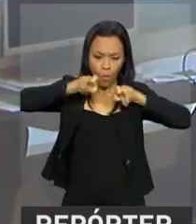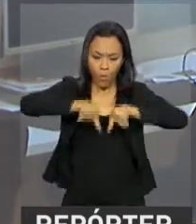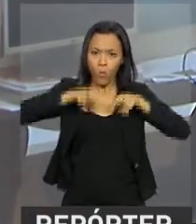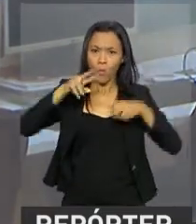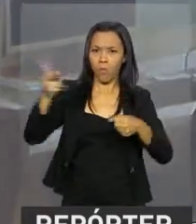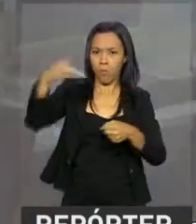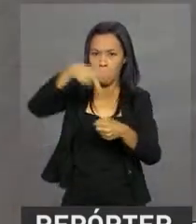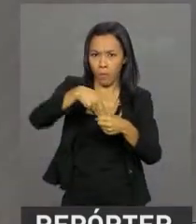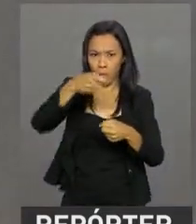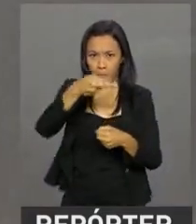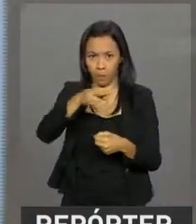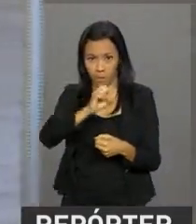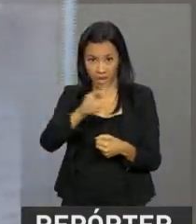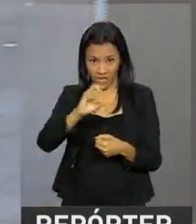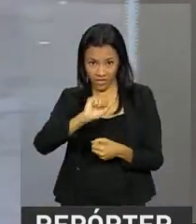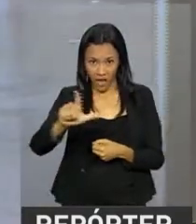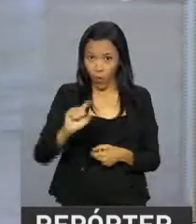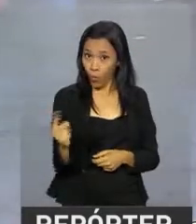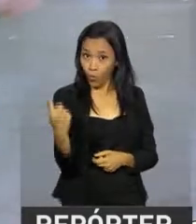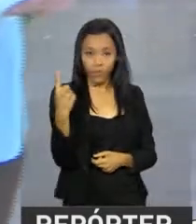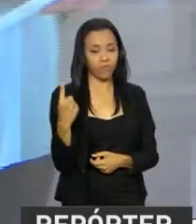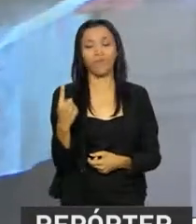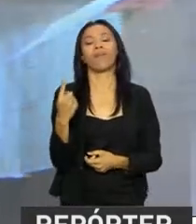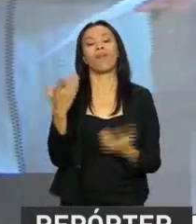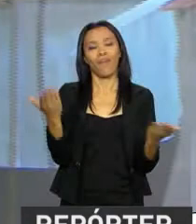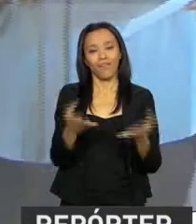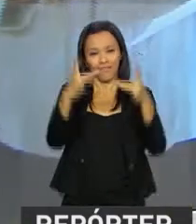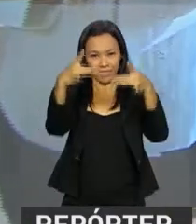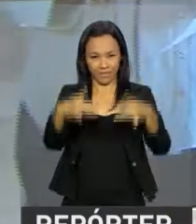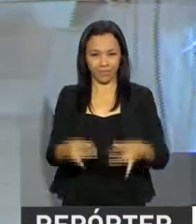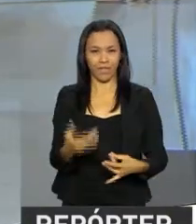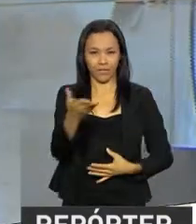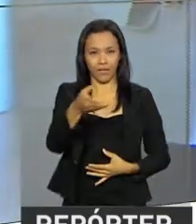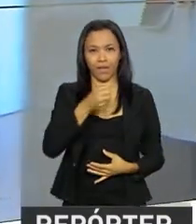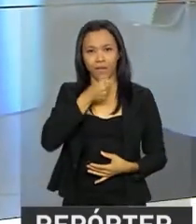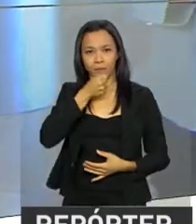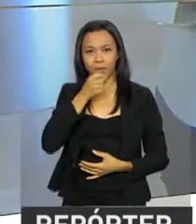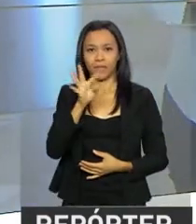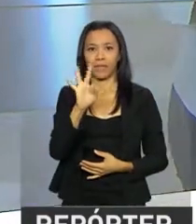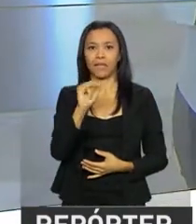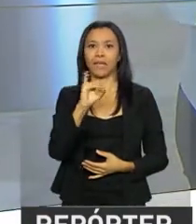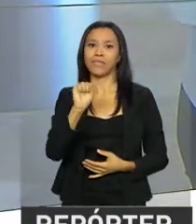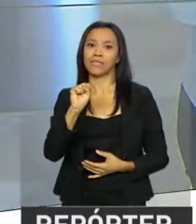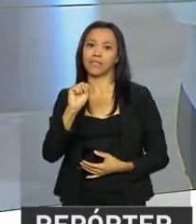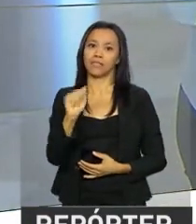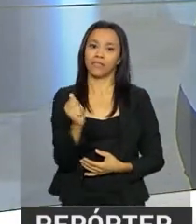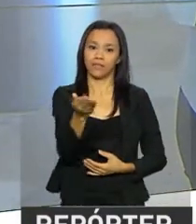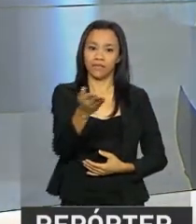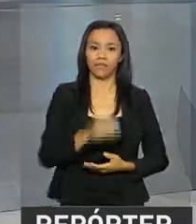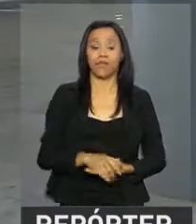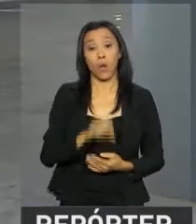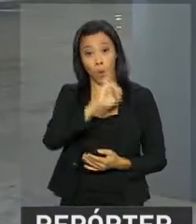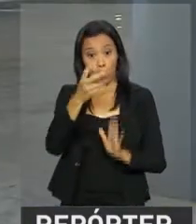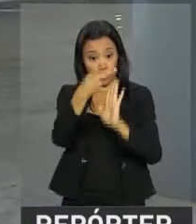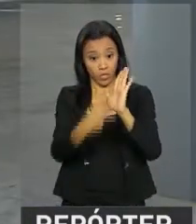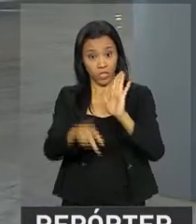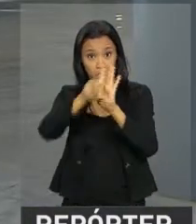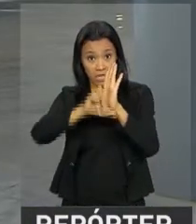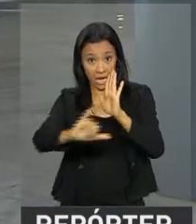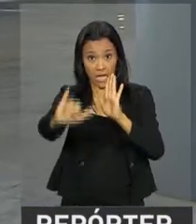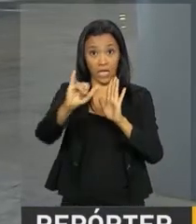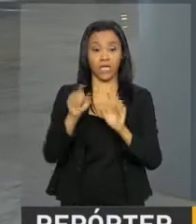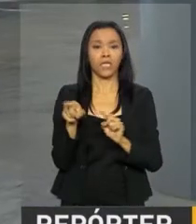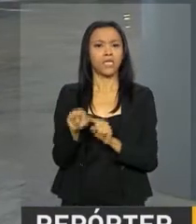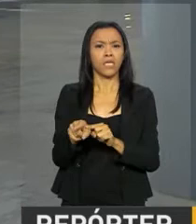conversar com a repórter Thaisa Dias, que traz os detalhes ao vivo para a gente. Oi, Thaisa. Oi, Renata. O projeto de lei que desobriga